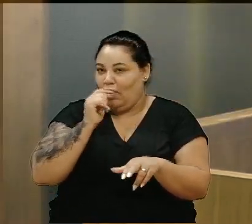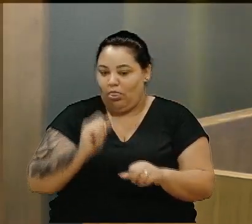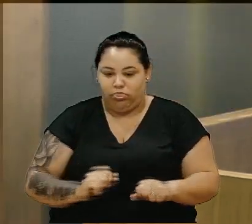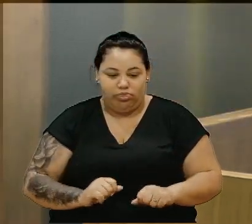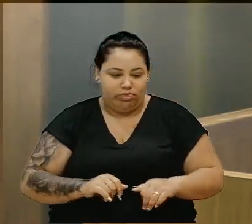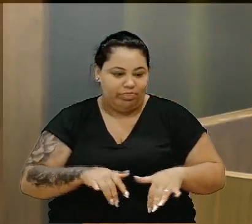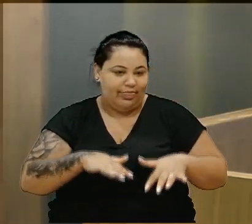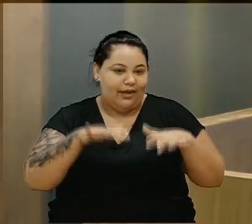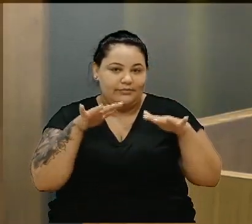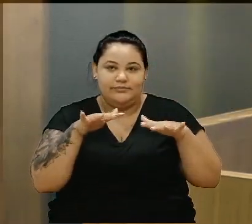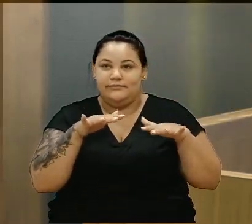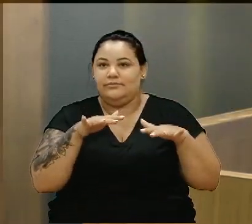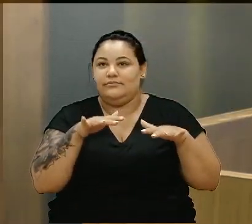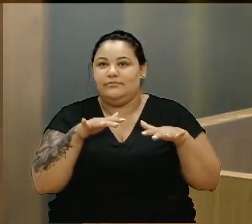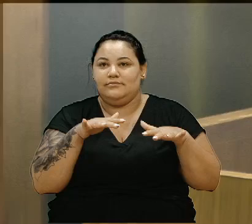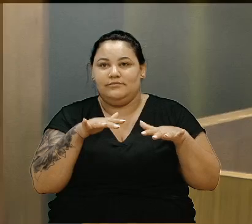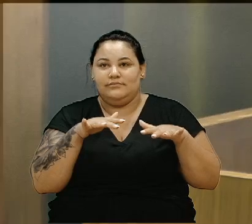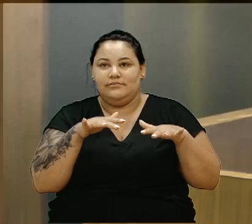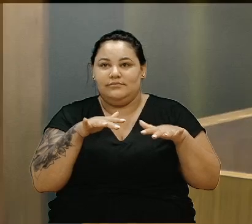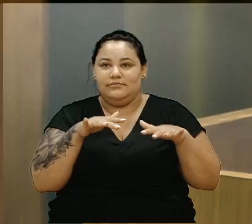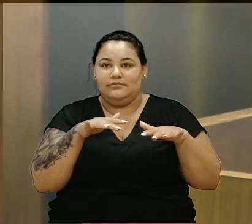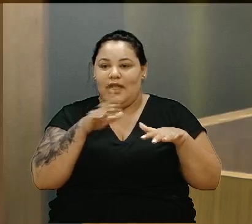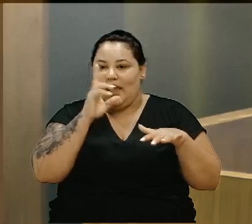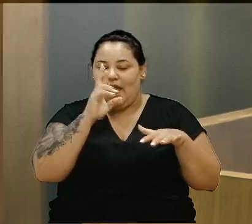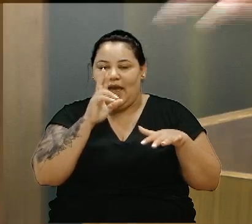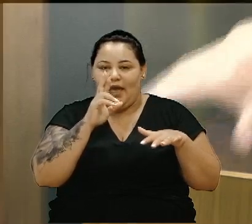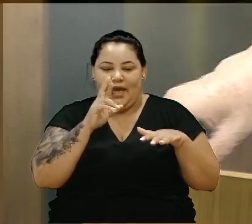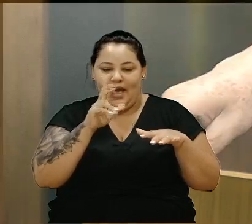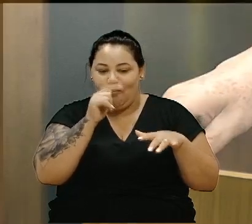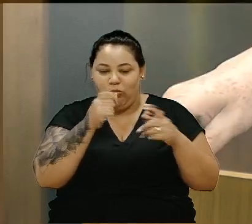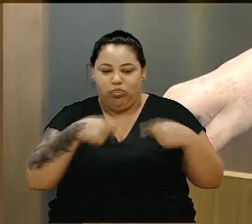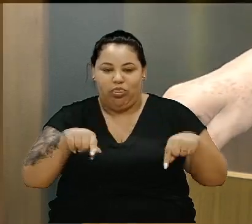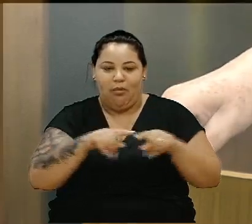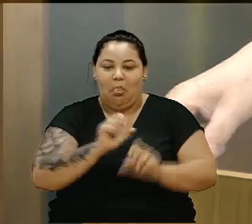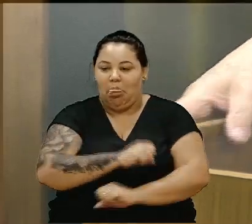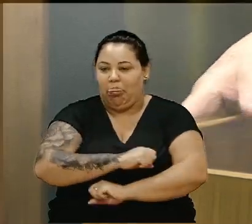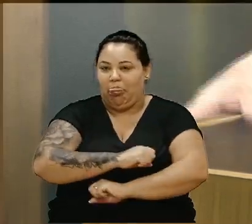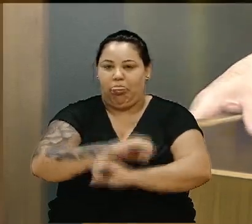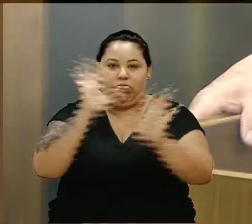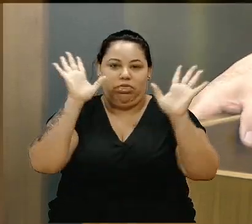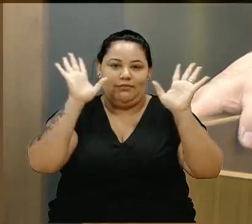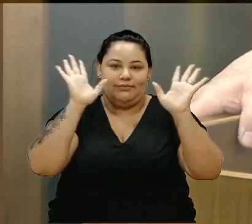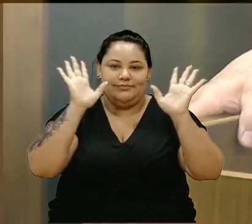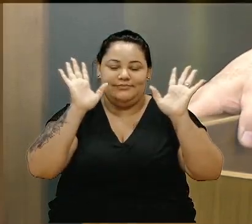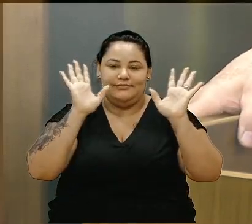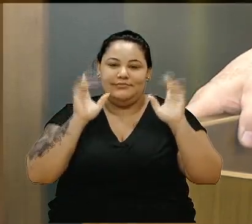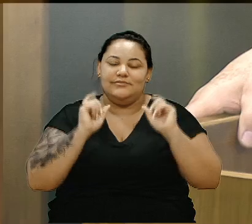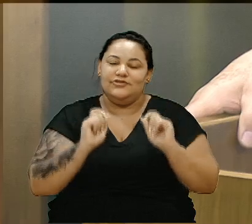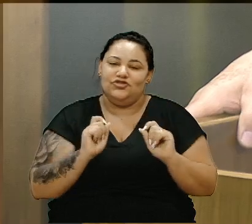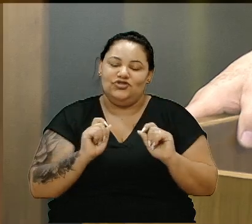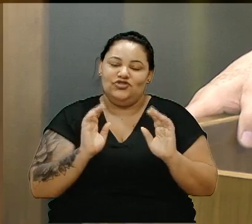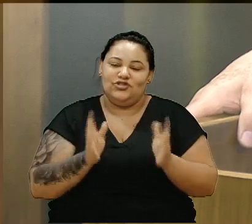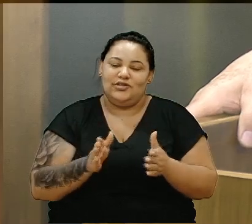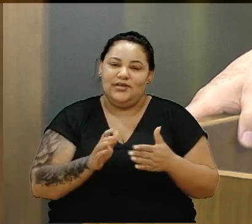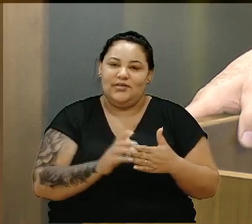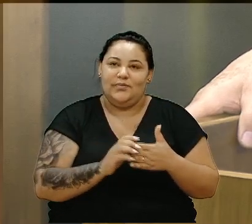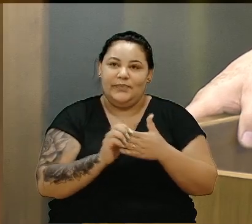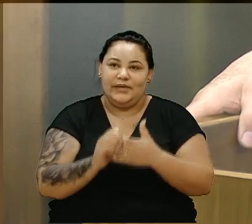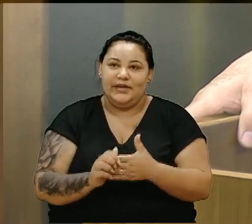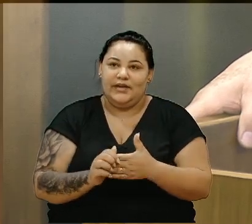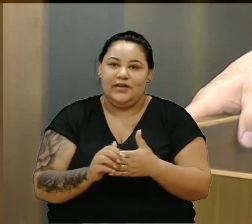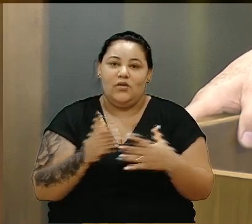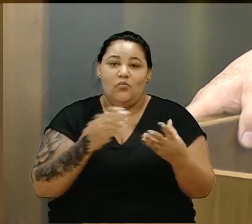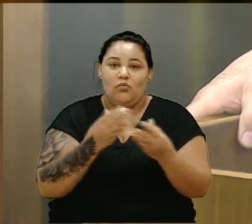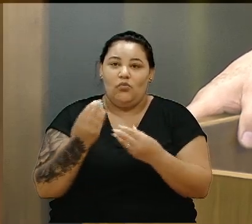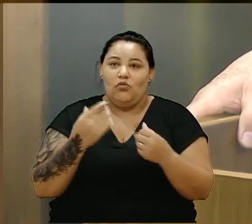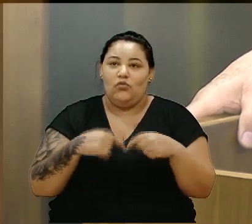que a represa ia explodir, ia alagar até o Reolão. Né, e eu já tinha acompanhado várias vezes